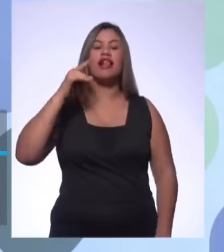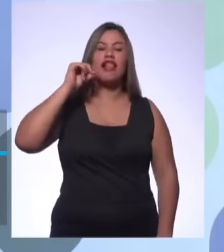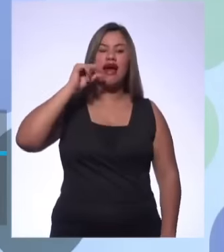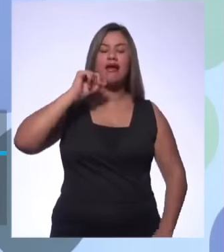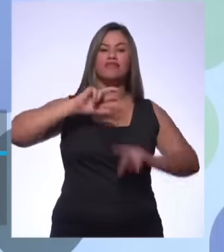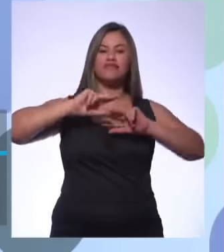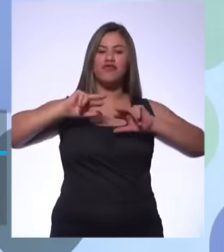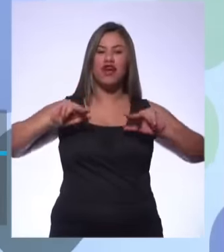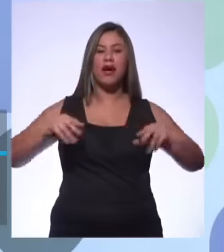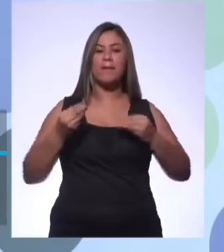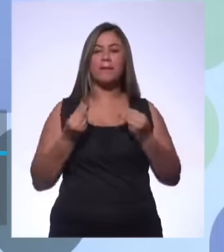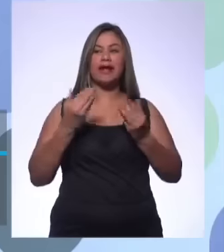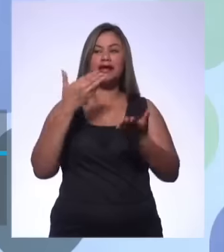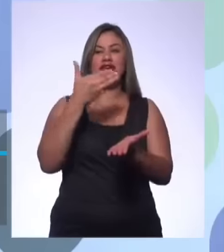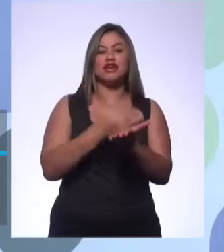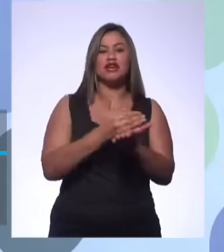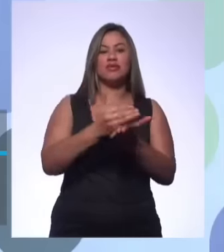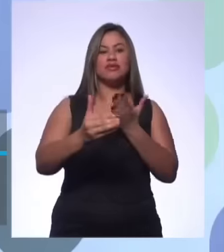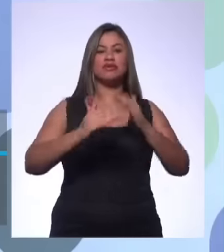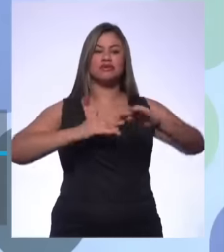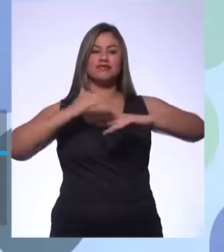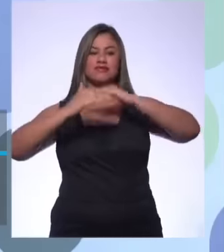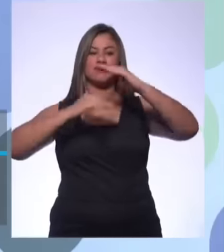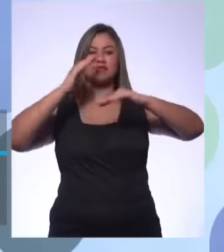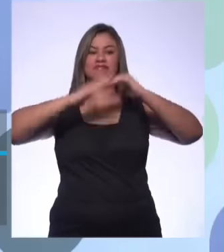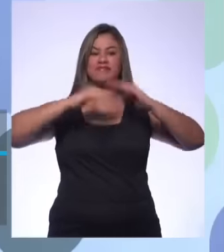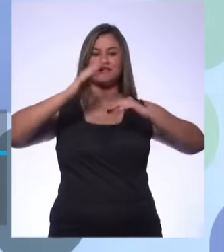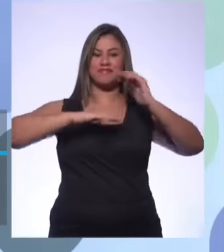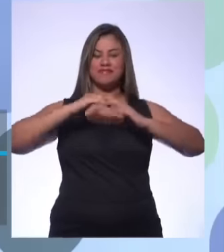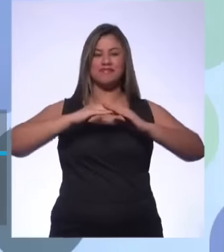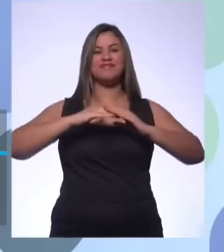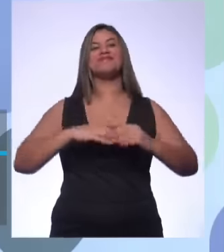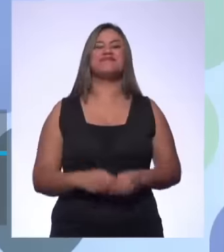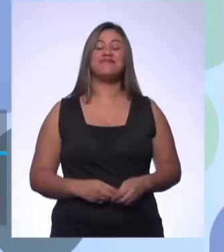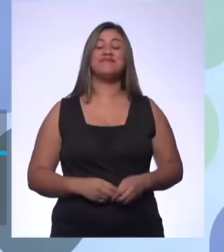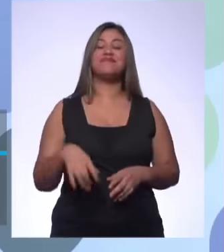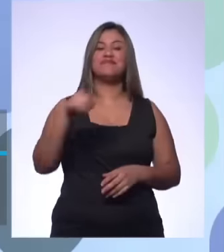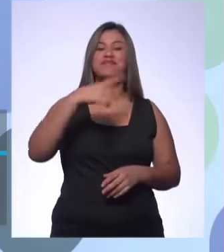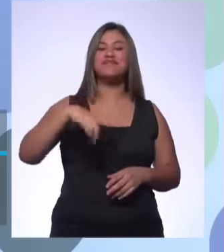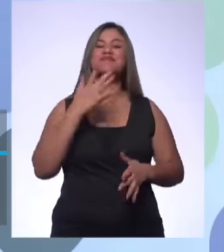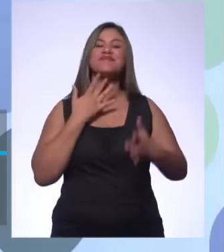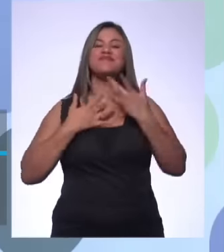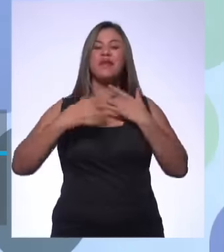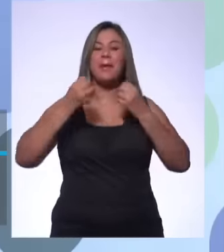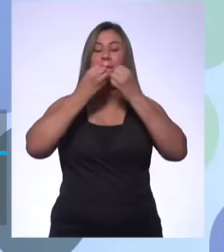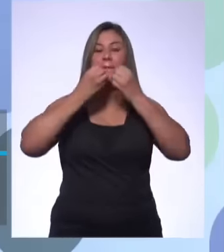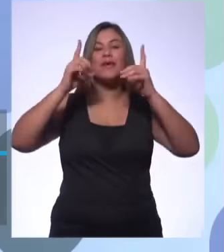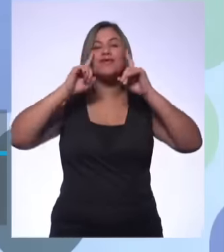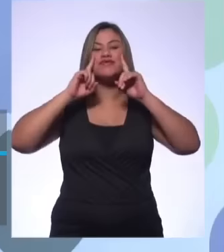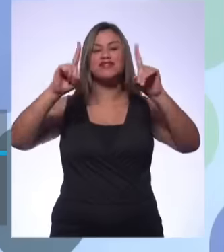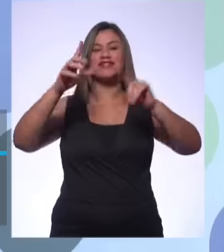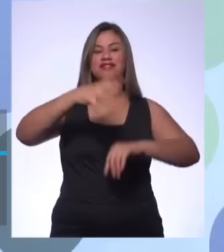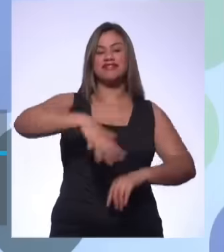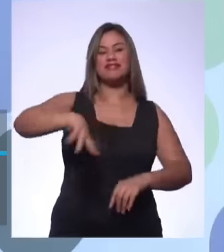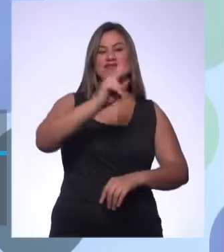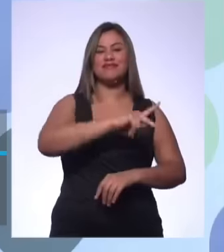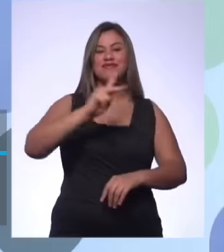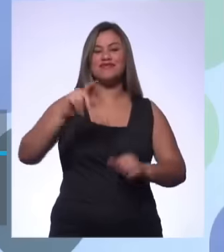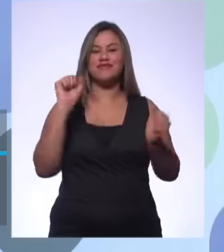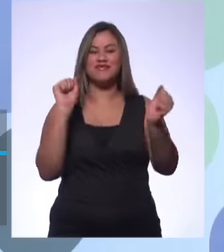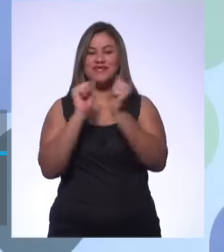para poder começar a desenvolver aí as habilidades. Também desejamos um bom dia para os nossos colegas, professores,